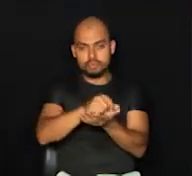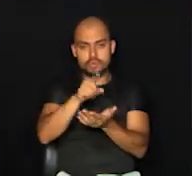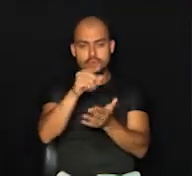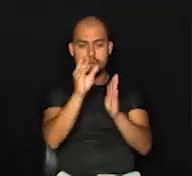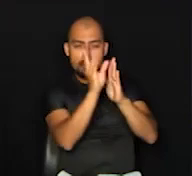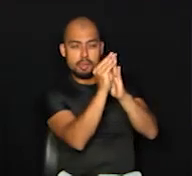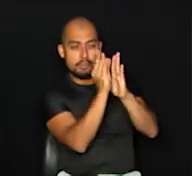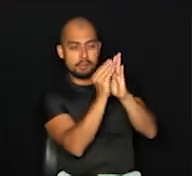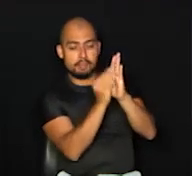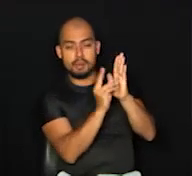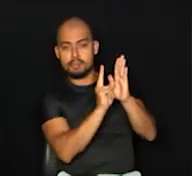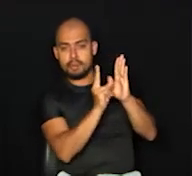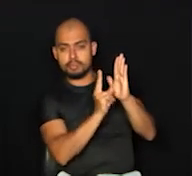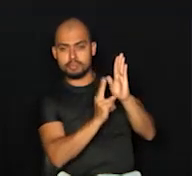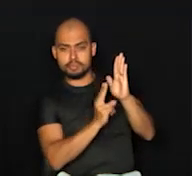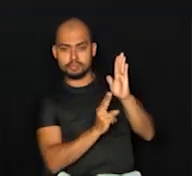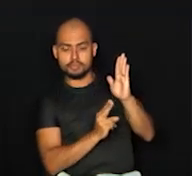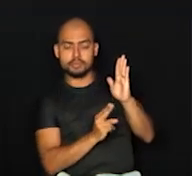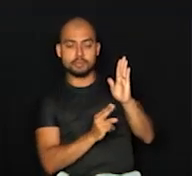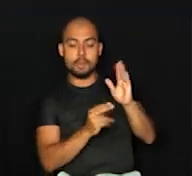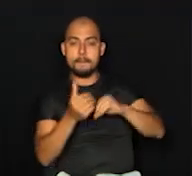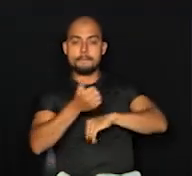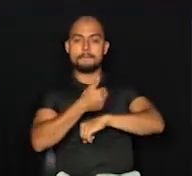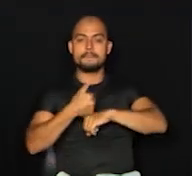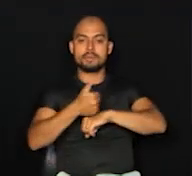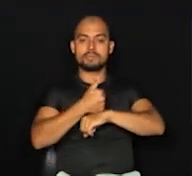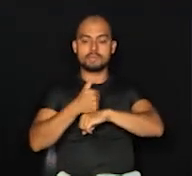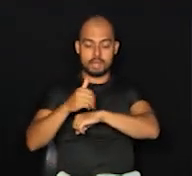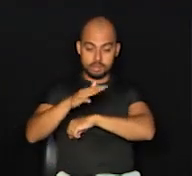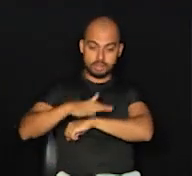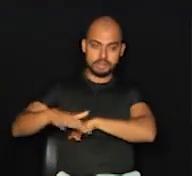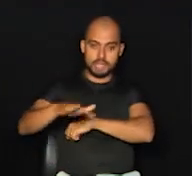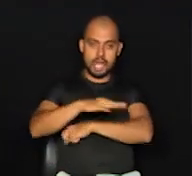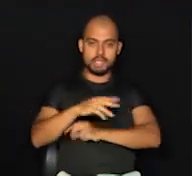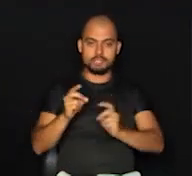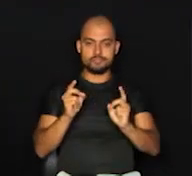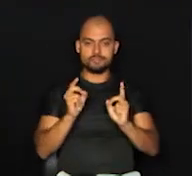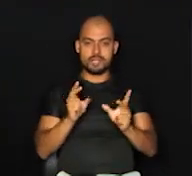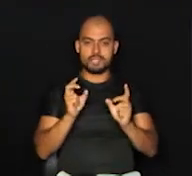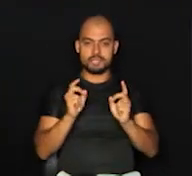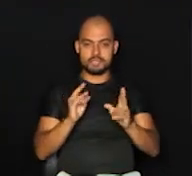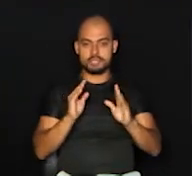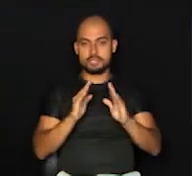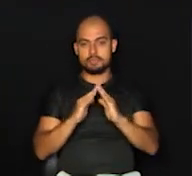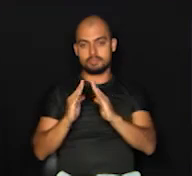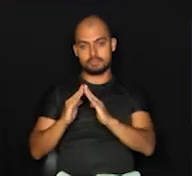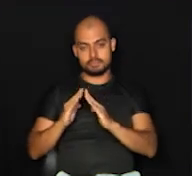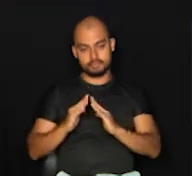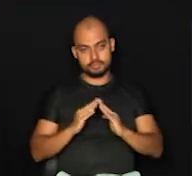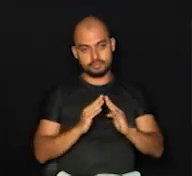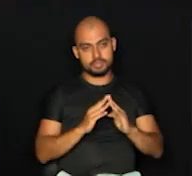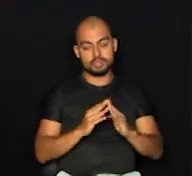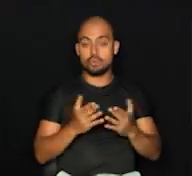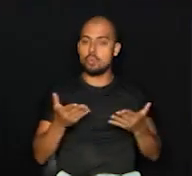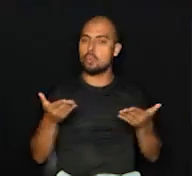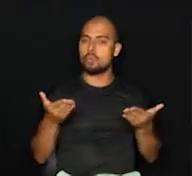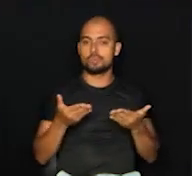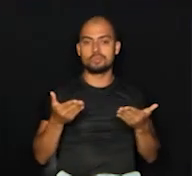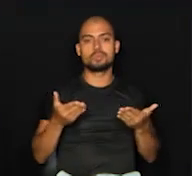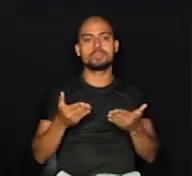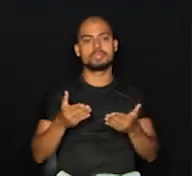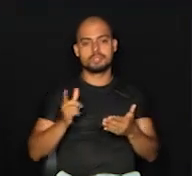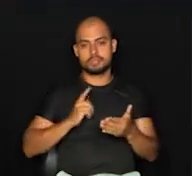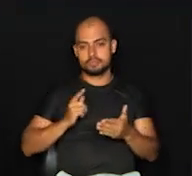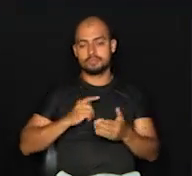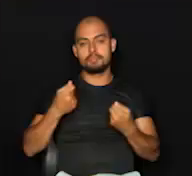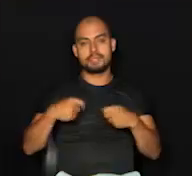para futuramente aí ser um profissional, um corretor profissional, que hoje tem sido bastante aí